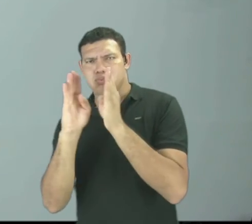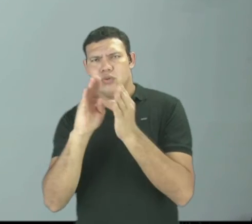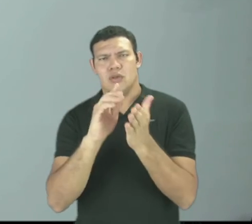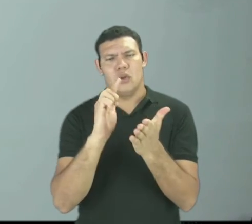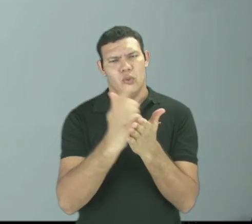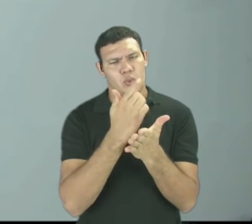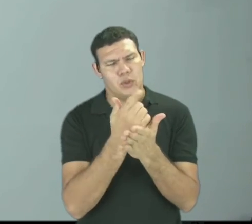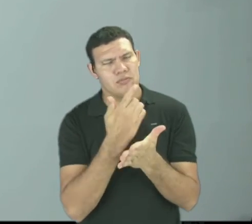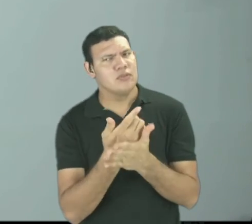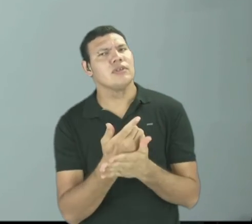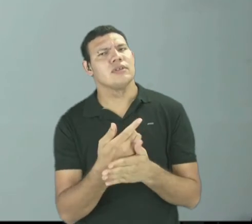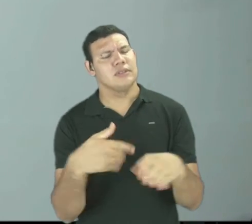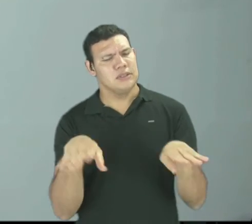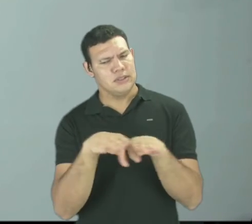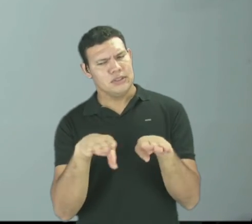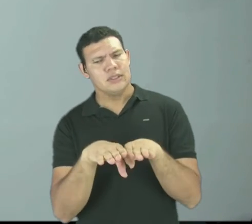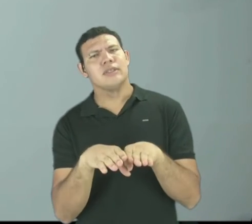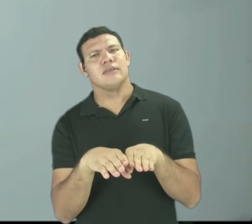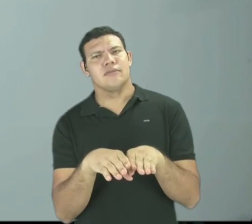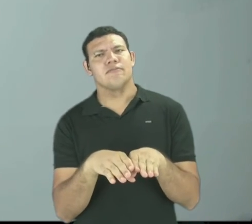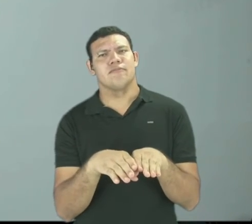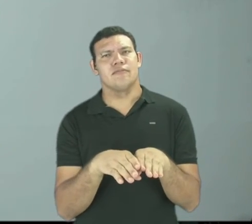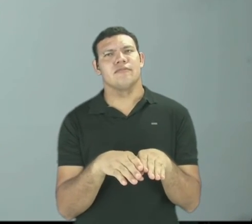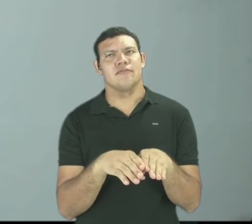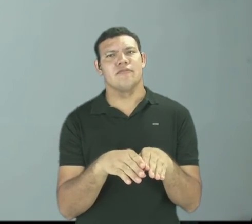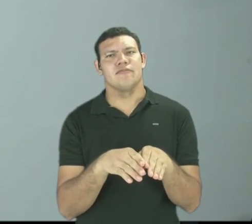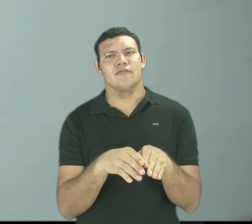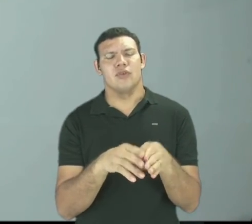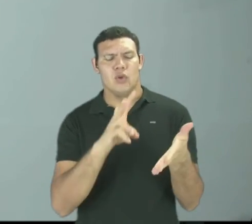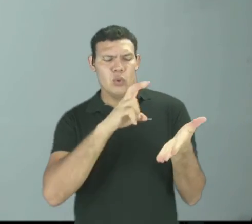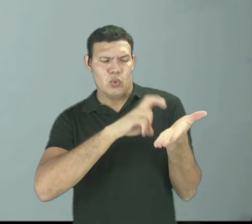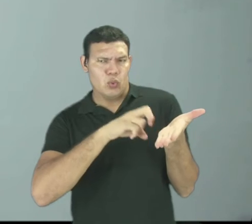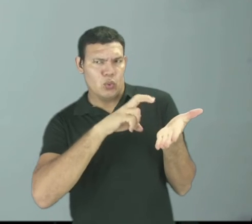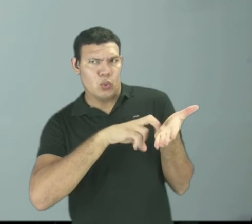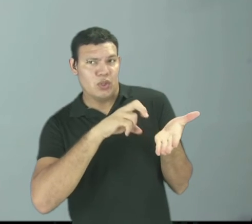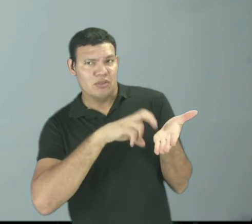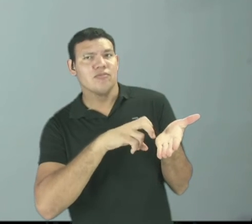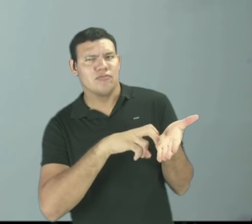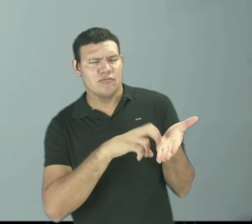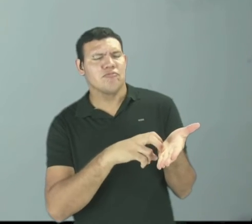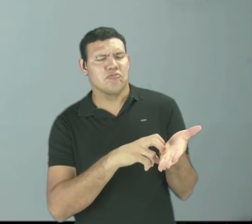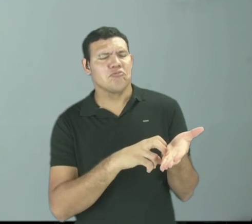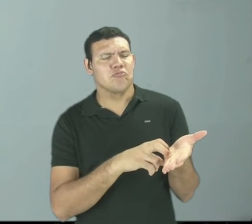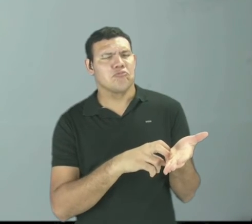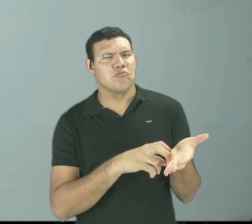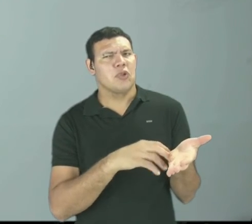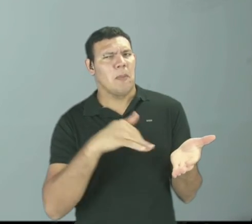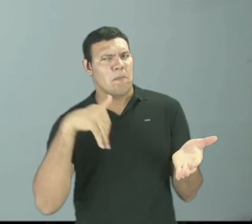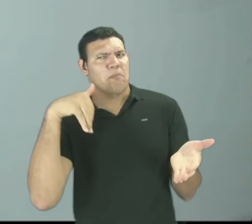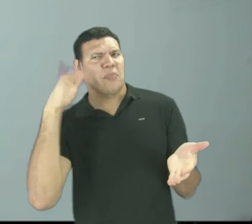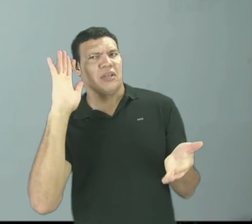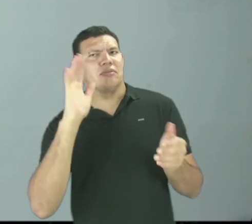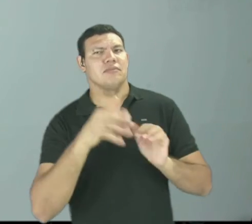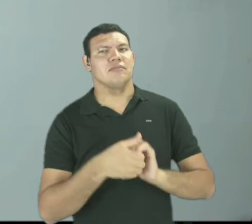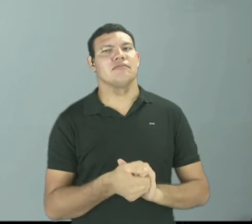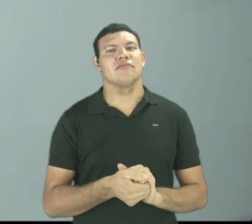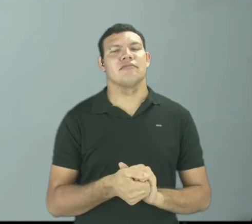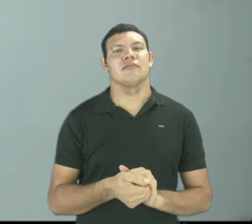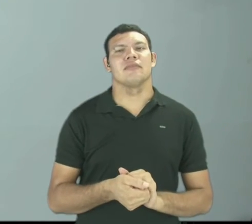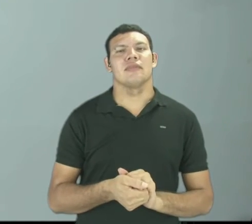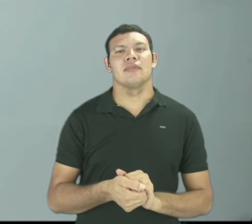para vocês também ter um arcabouço maior, uma quantidade, um inventário, ou conhecerem